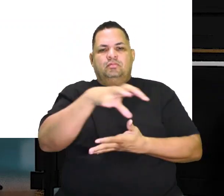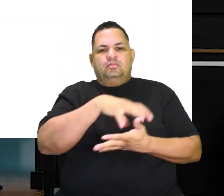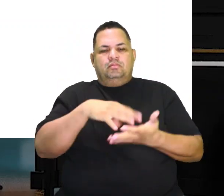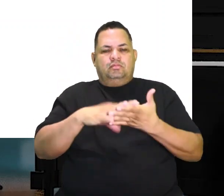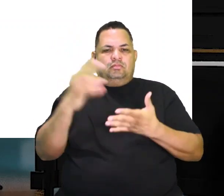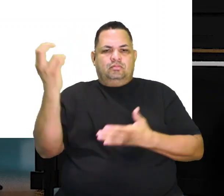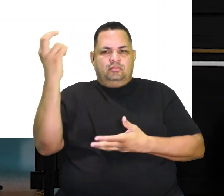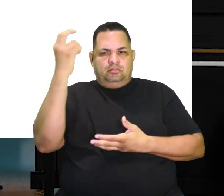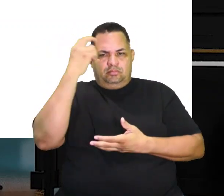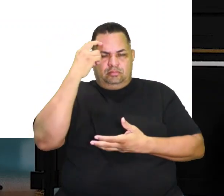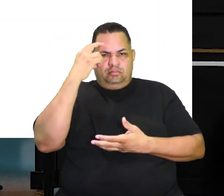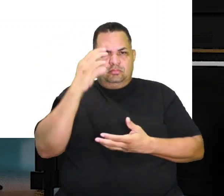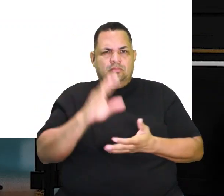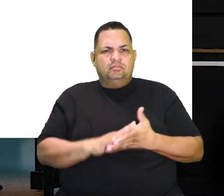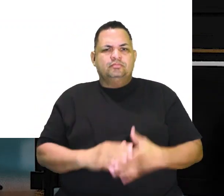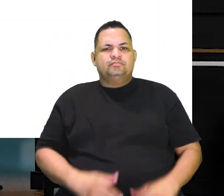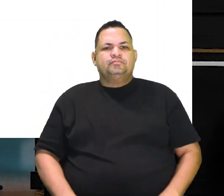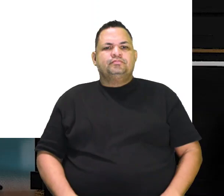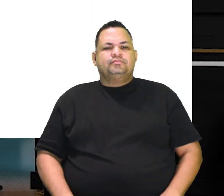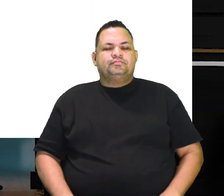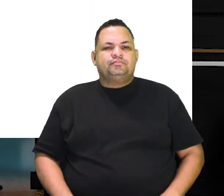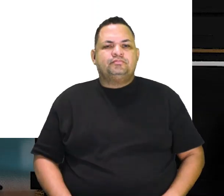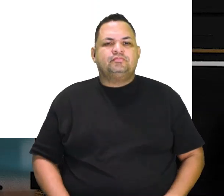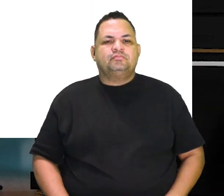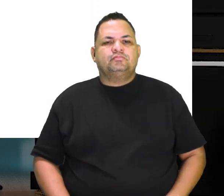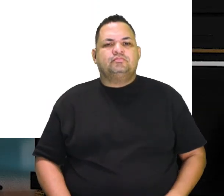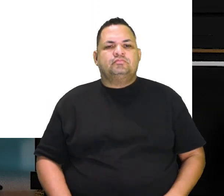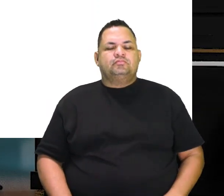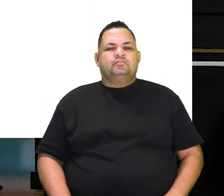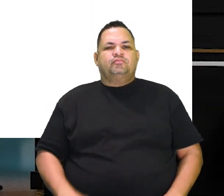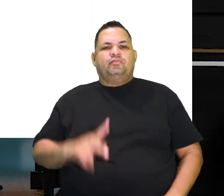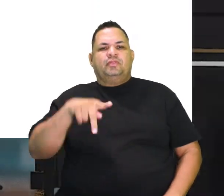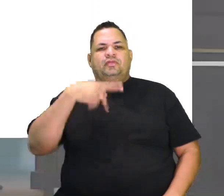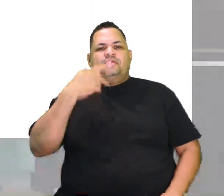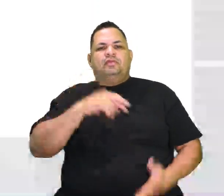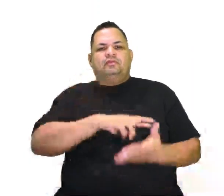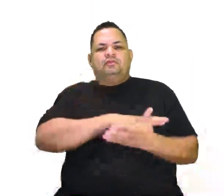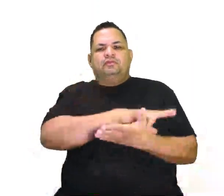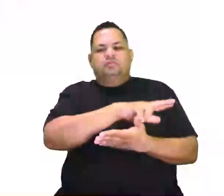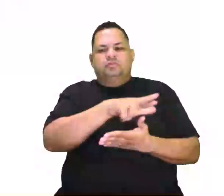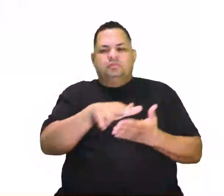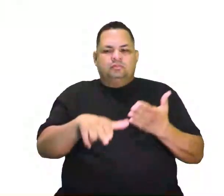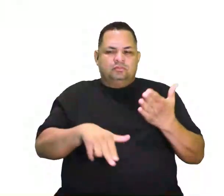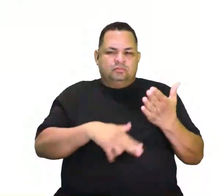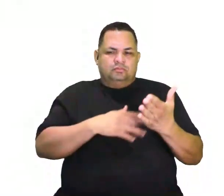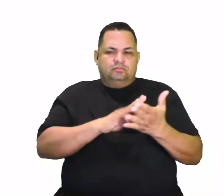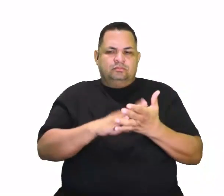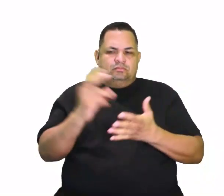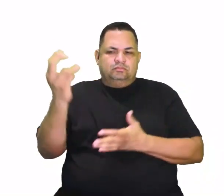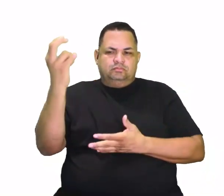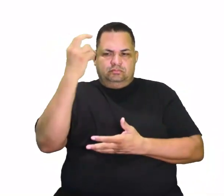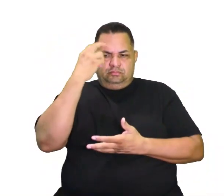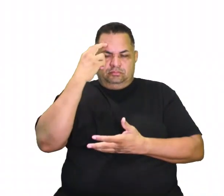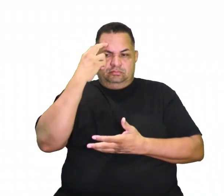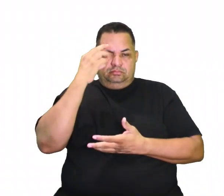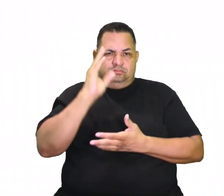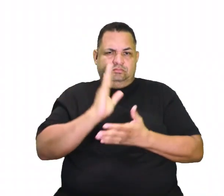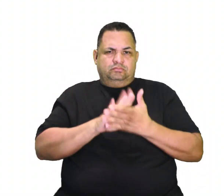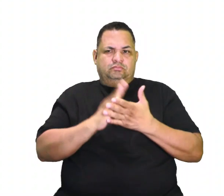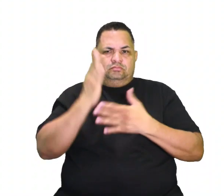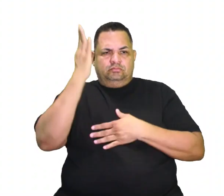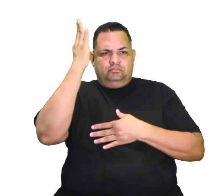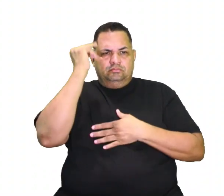cultural. Certo, estudante? Então, vamos falar um pouquinho sobre cultura, diversidade cultural. Vamos para a tela. Então, vocês sabem que